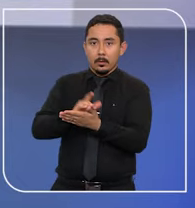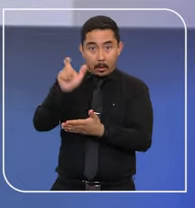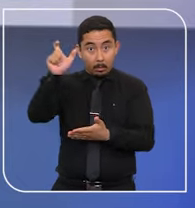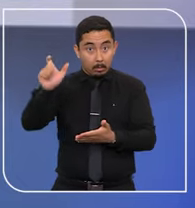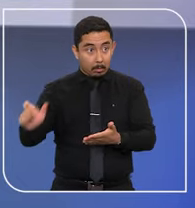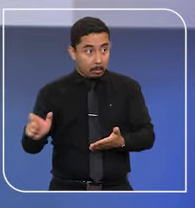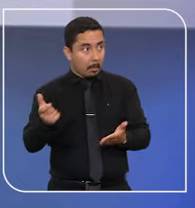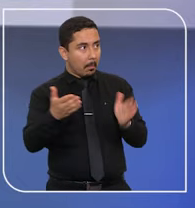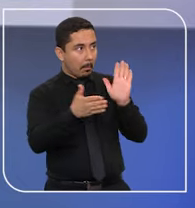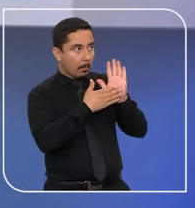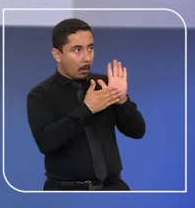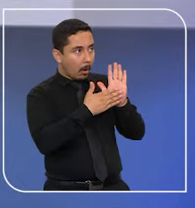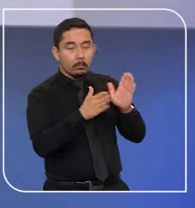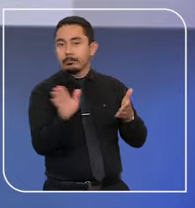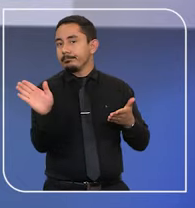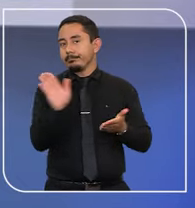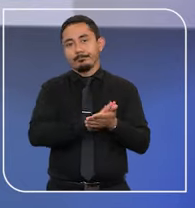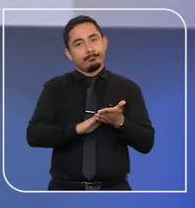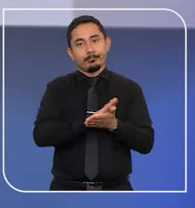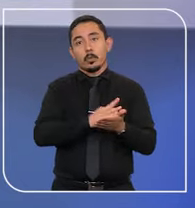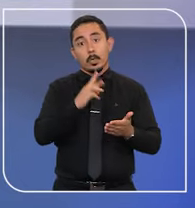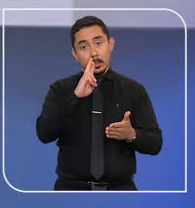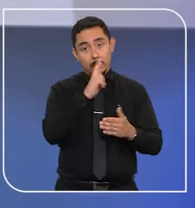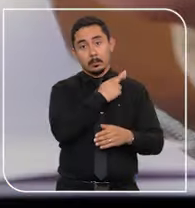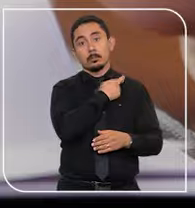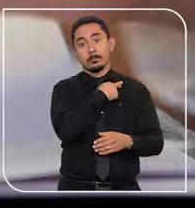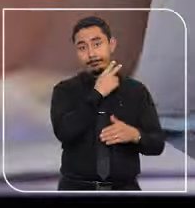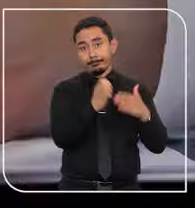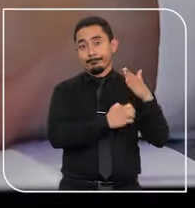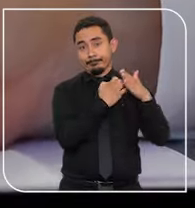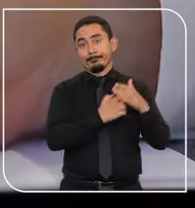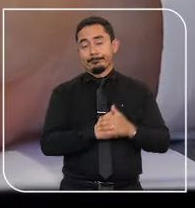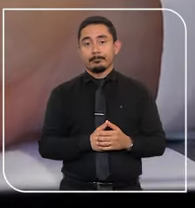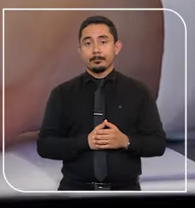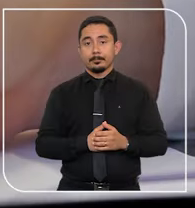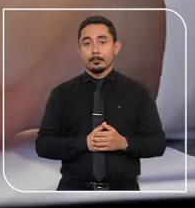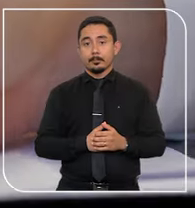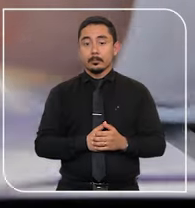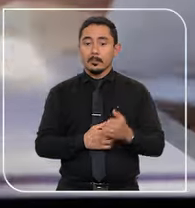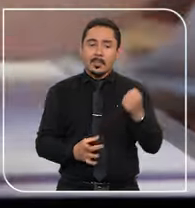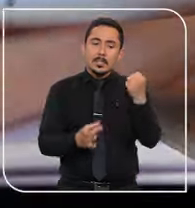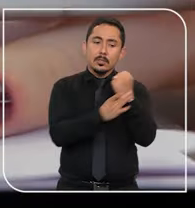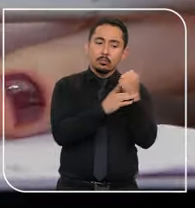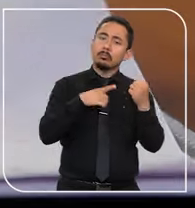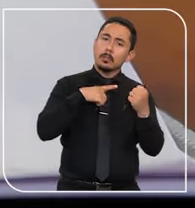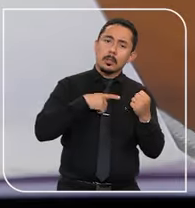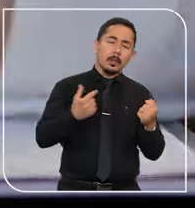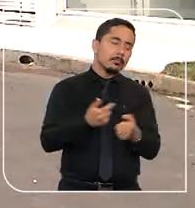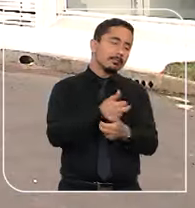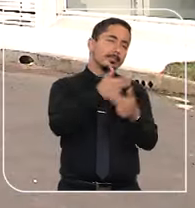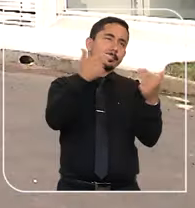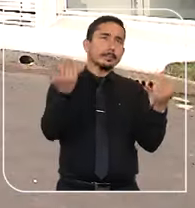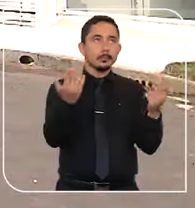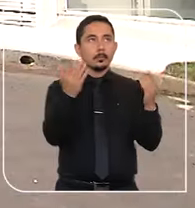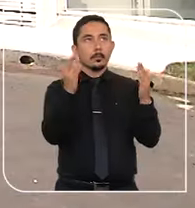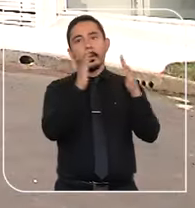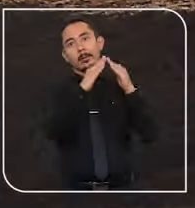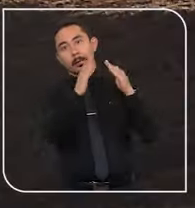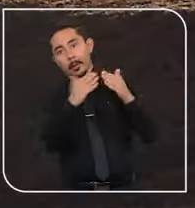segurado que tem de provar o contrário quando assunto é seguro Existem várias opções